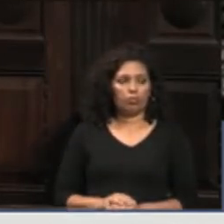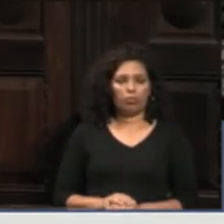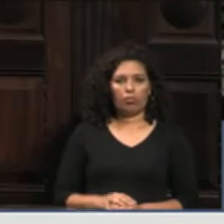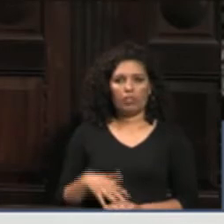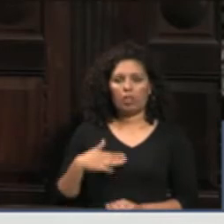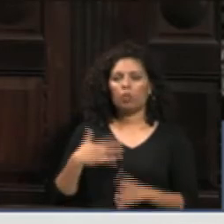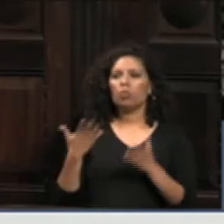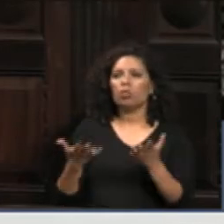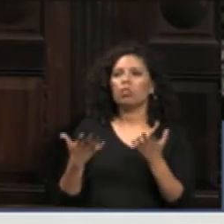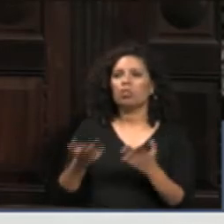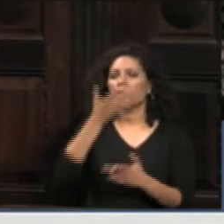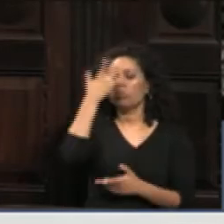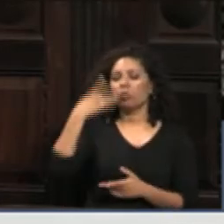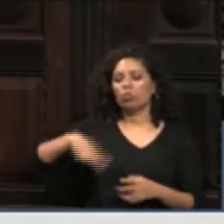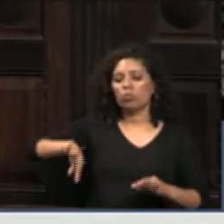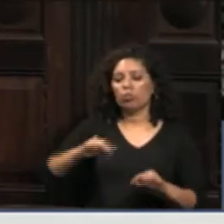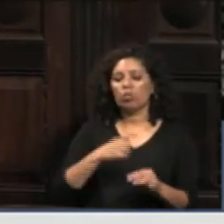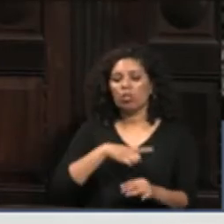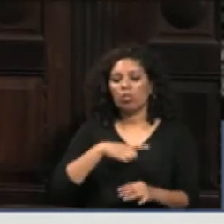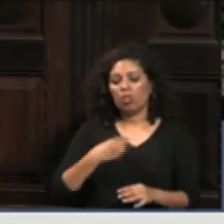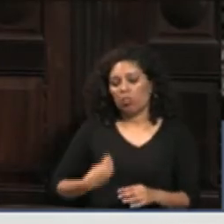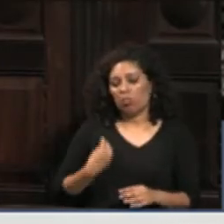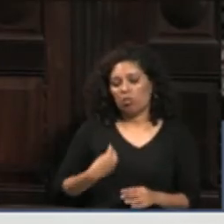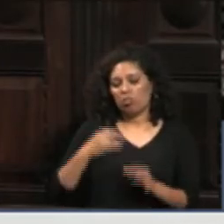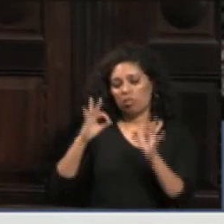digna. Isto daí.